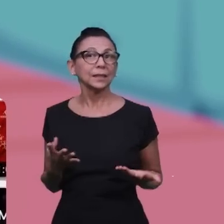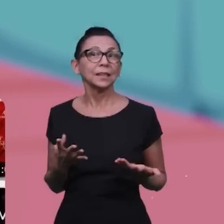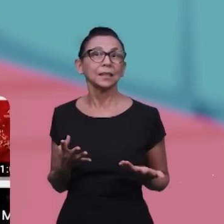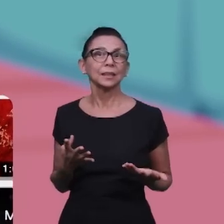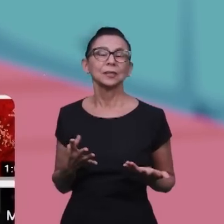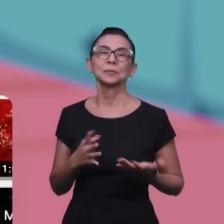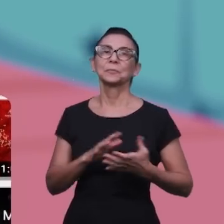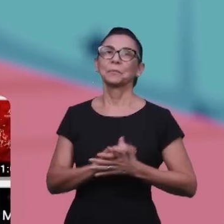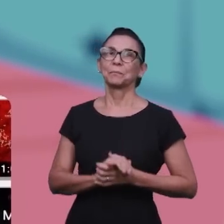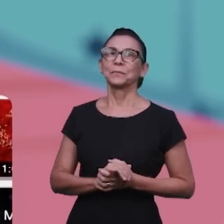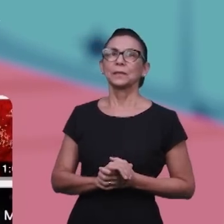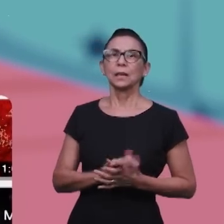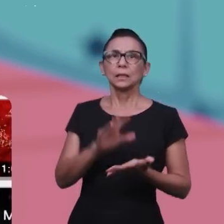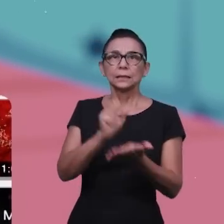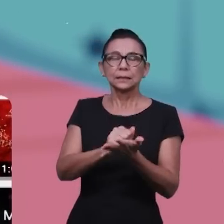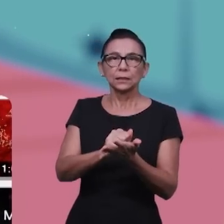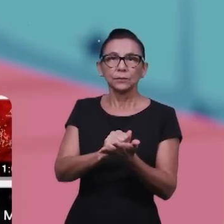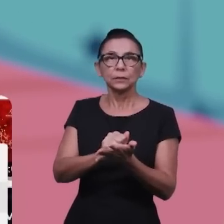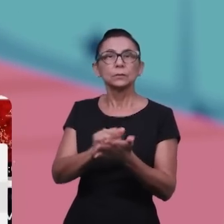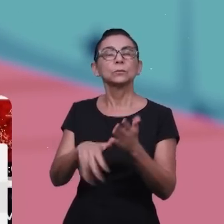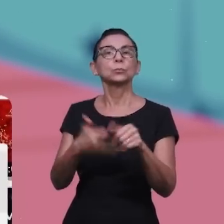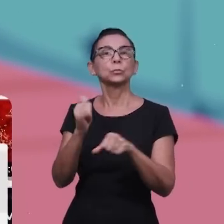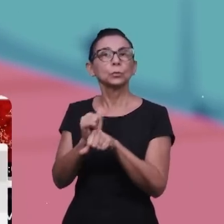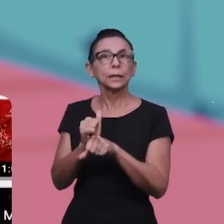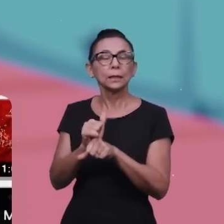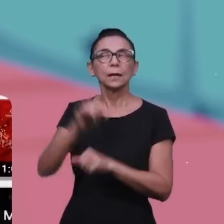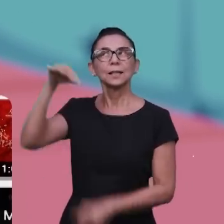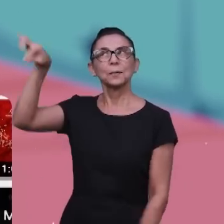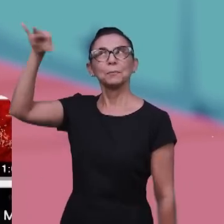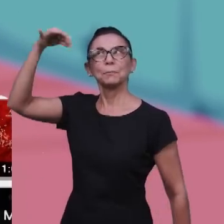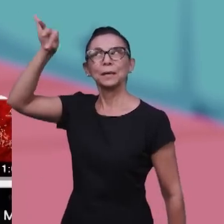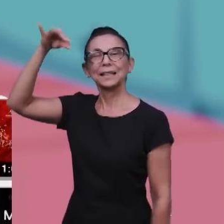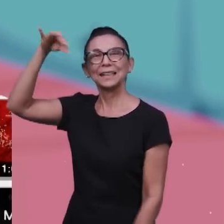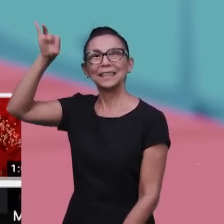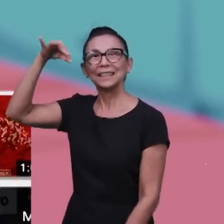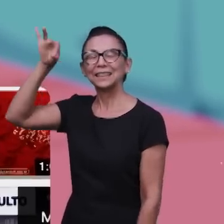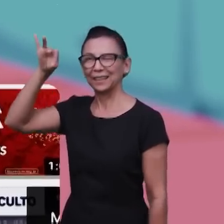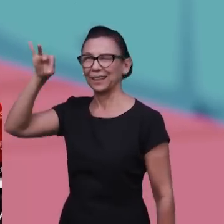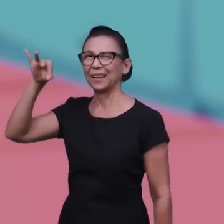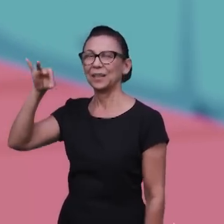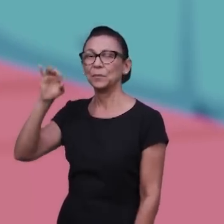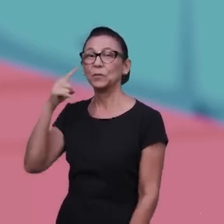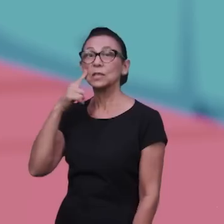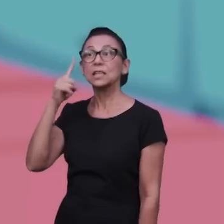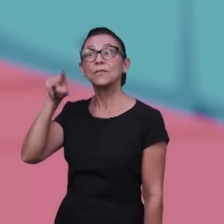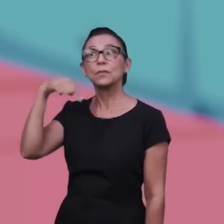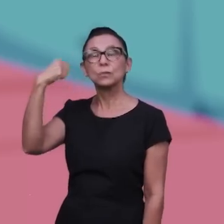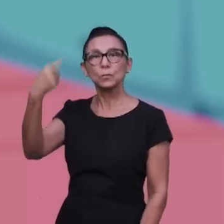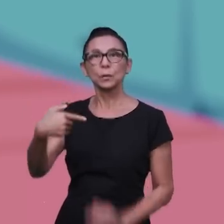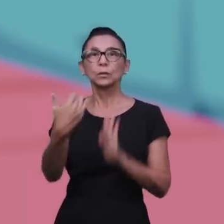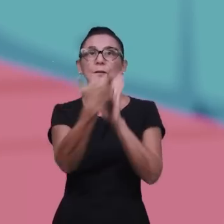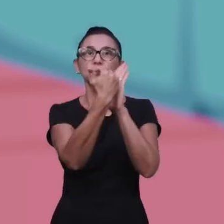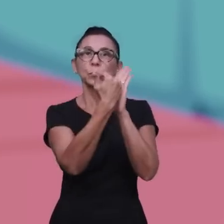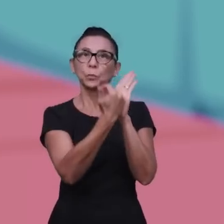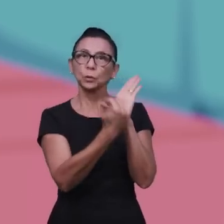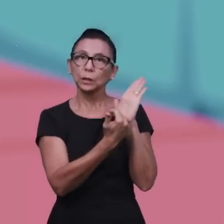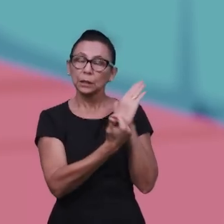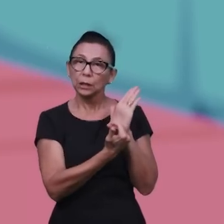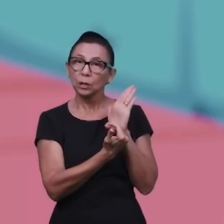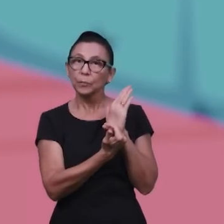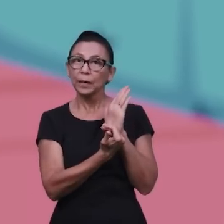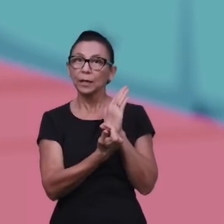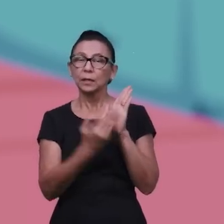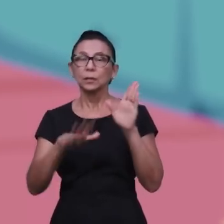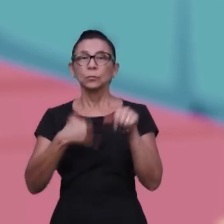não se inscreva no canal e ative o sininho para receber todas as notificações. Assim, o YouTube pode notificar